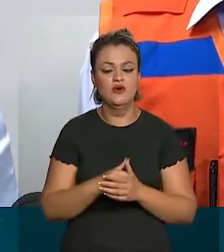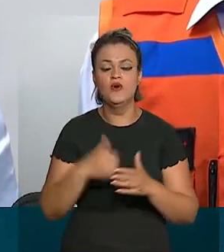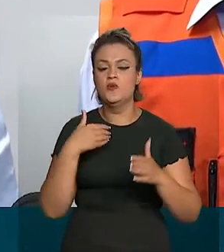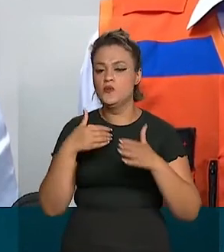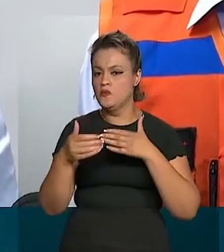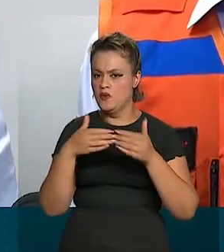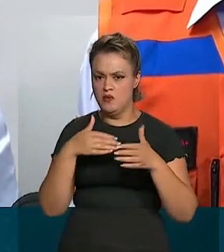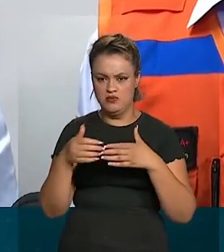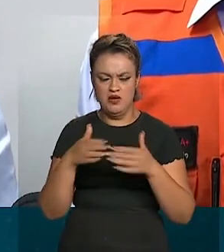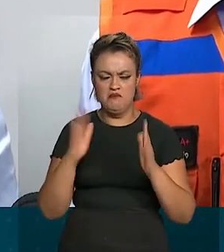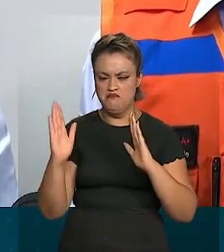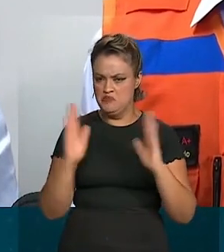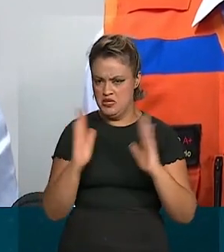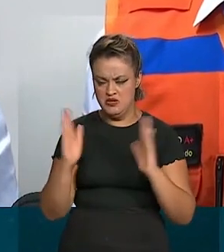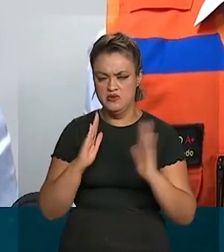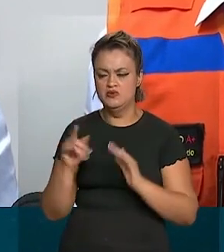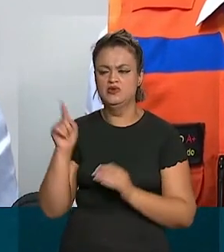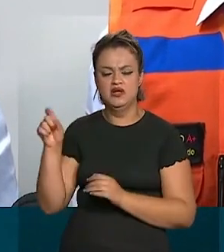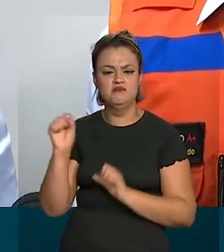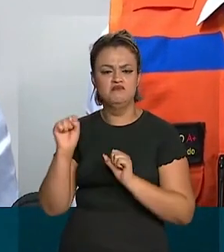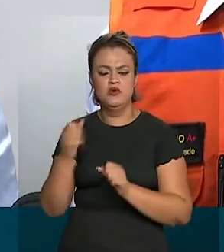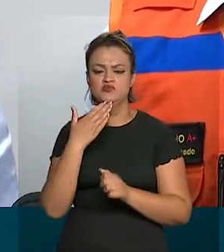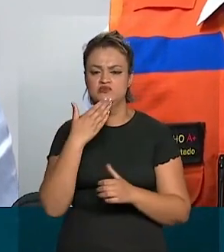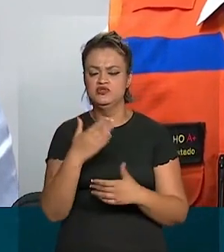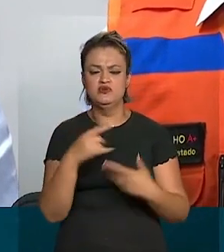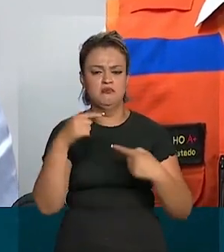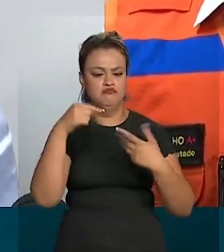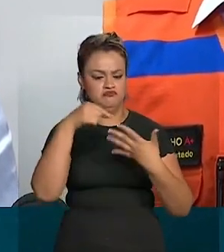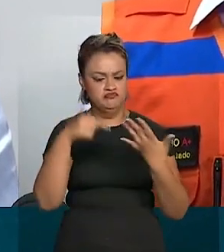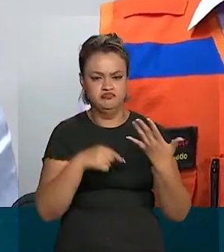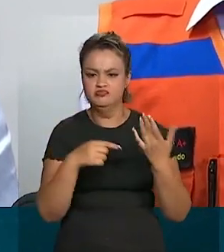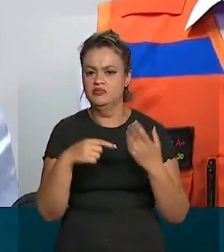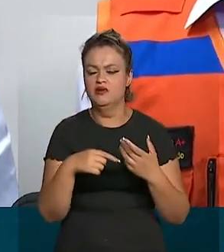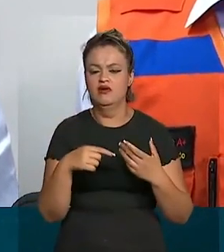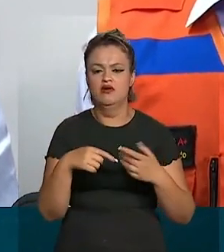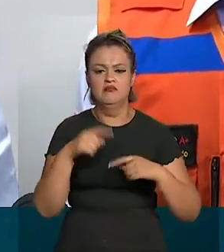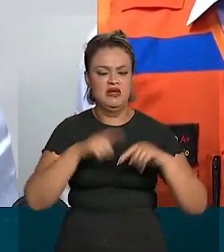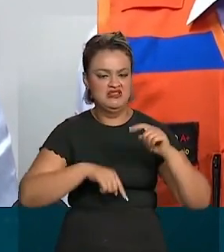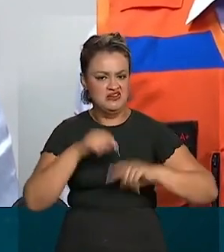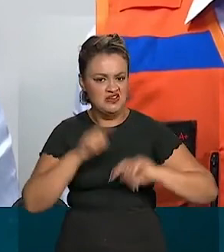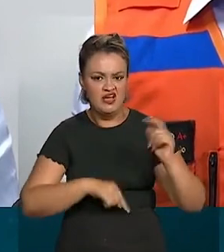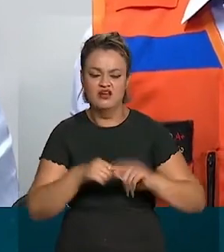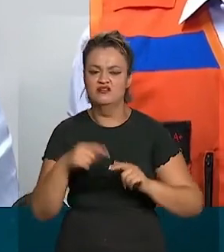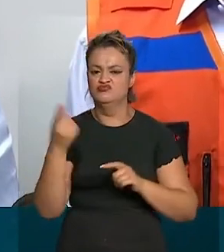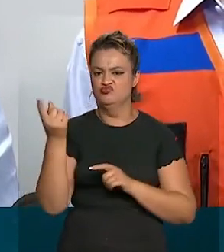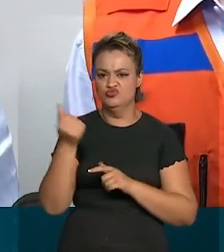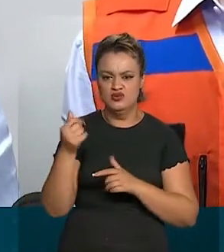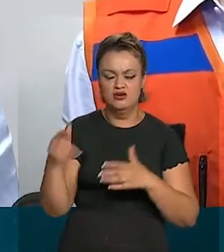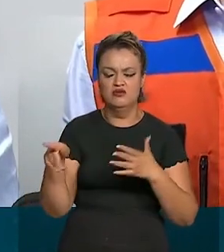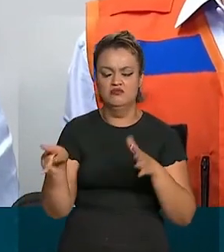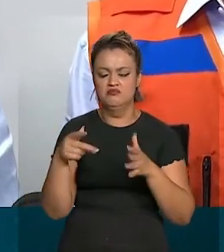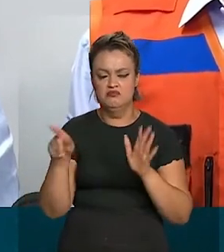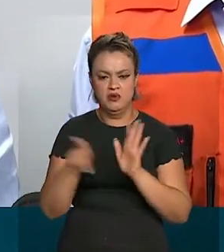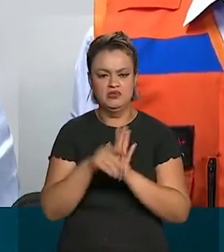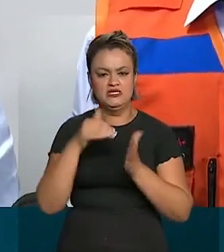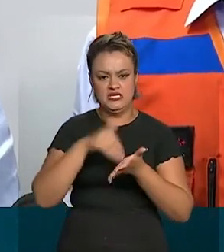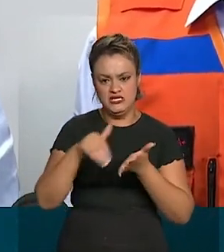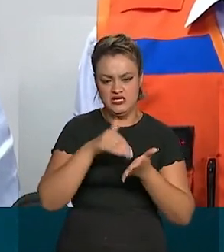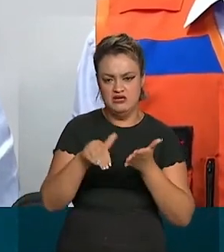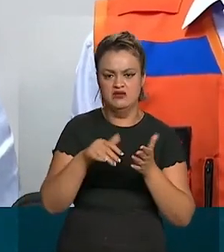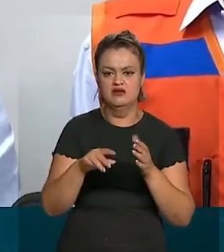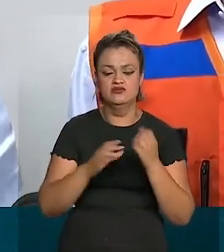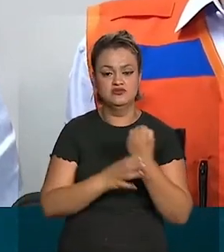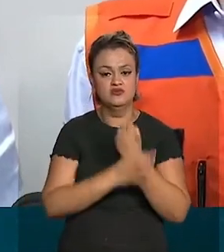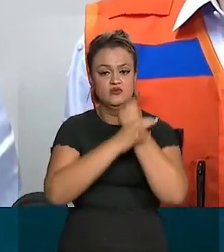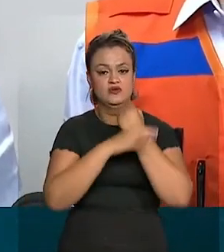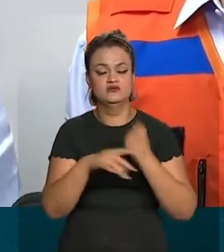requisitados durante o período da intervenção os bens, serviços e servidores afetos à área da Secretaria de Estado de Segurança do Distrito